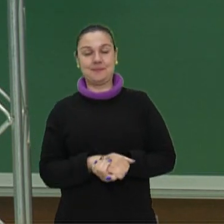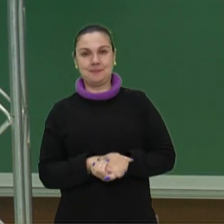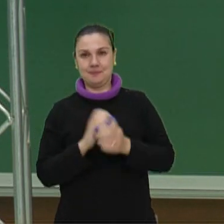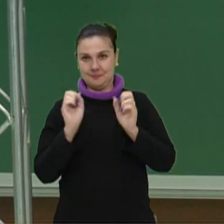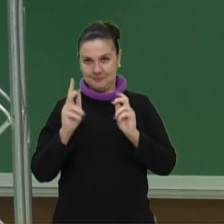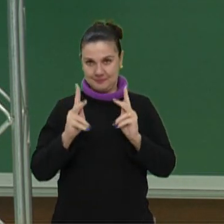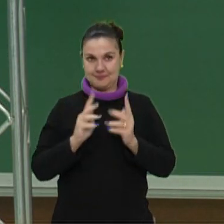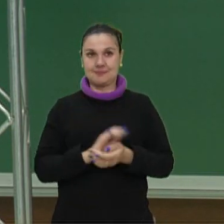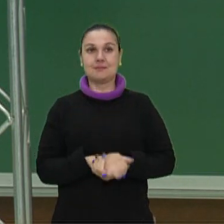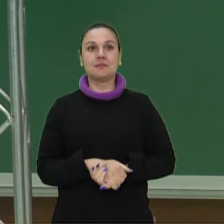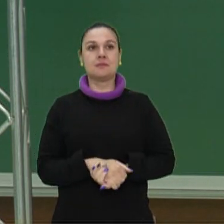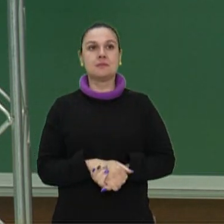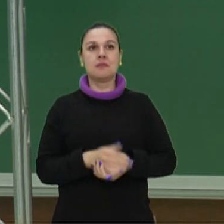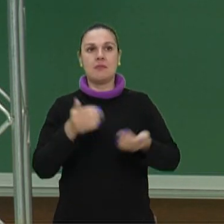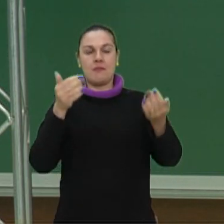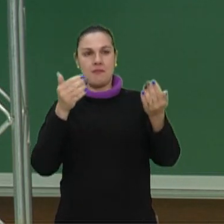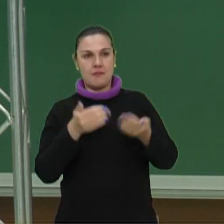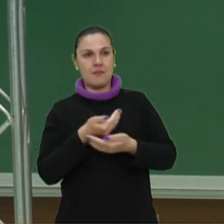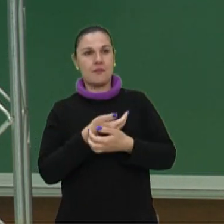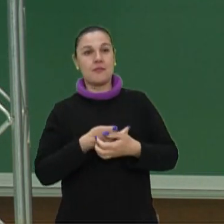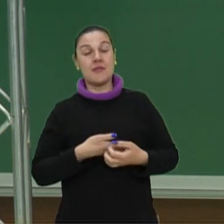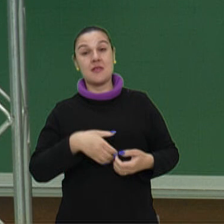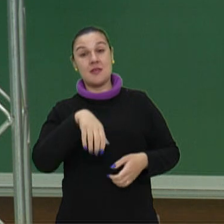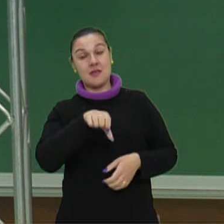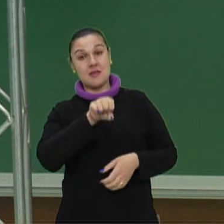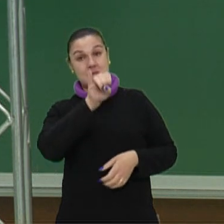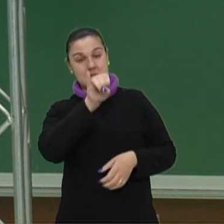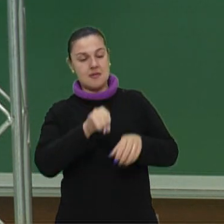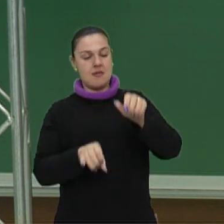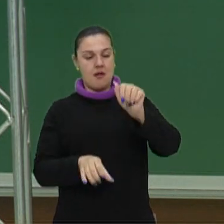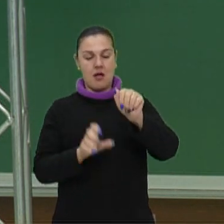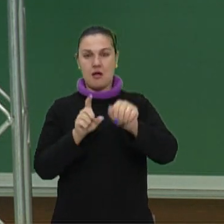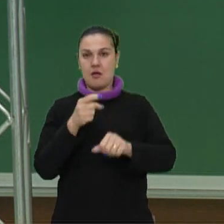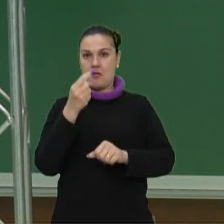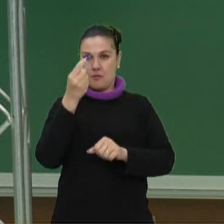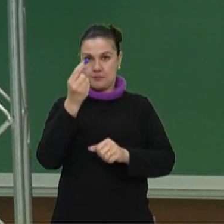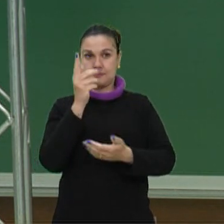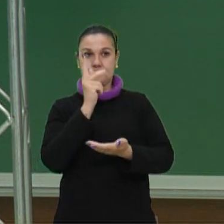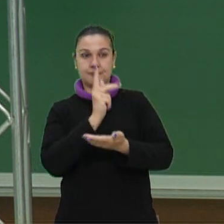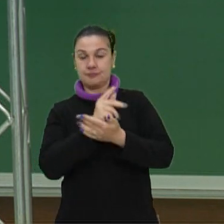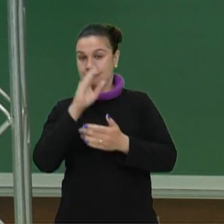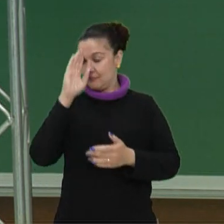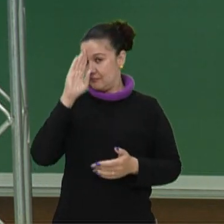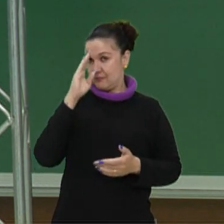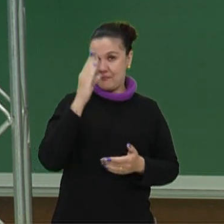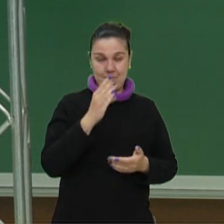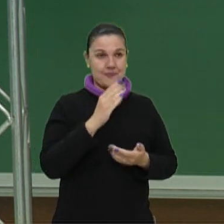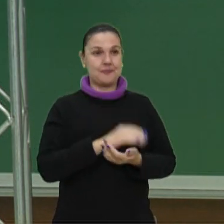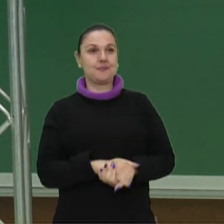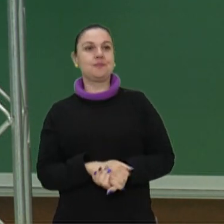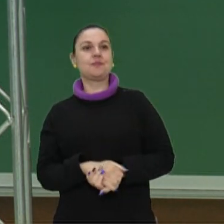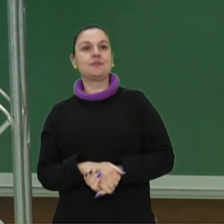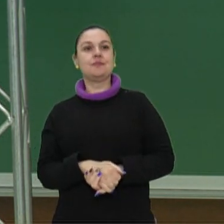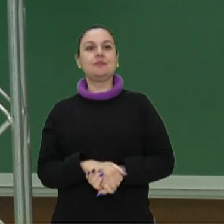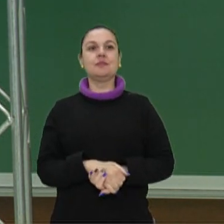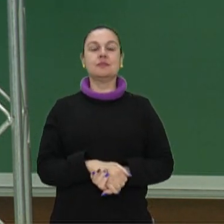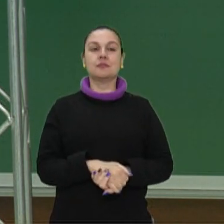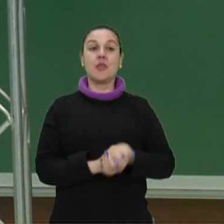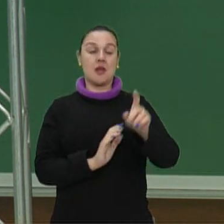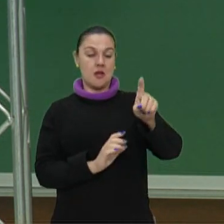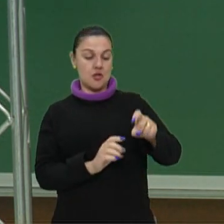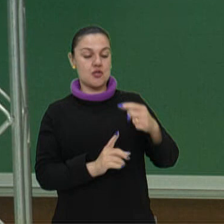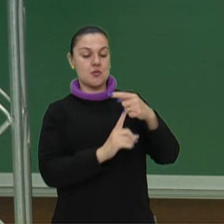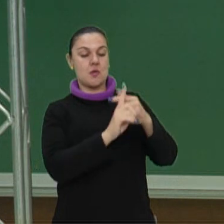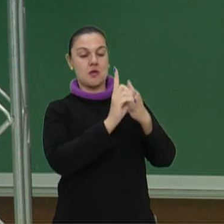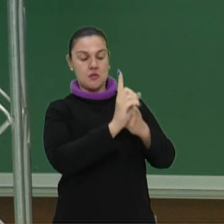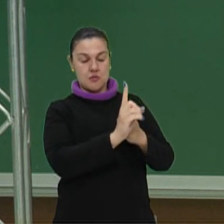tá? E quando o coeficiente a é igual a 1, nós temos que o x mais 1 é igual a